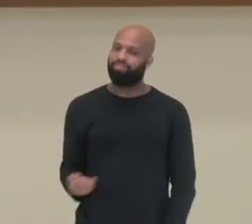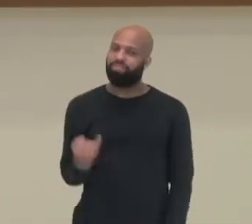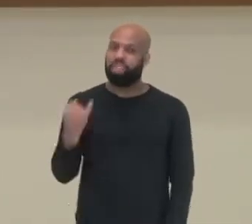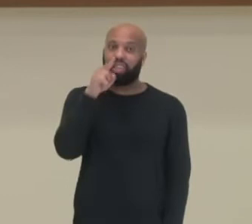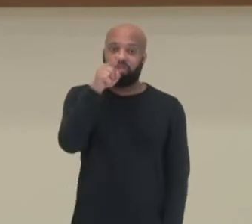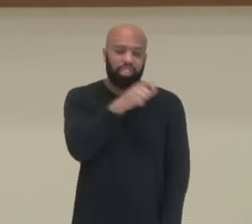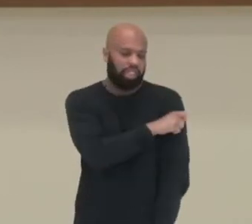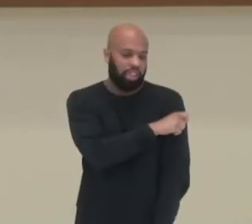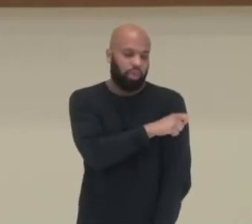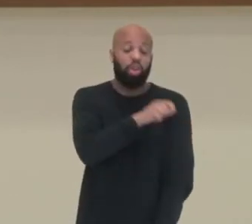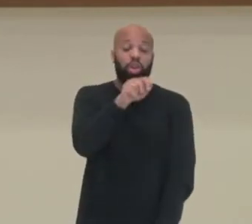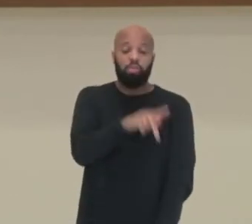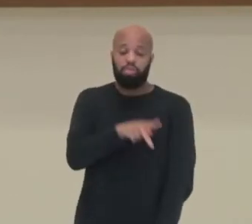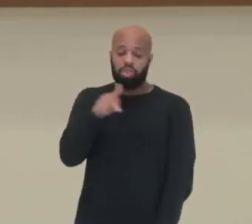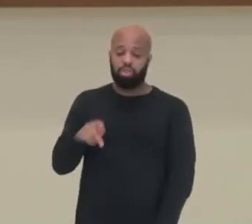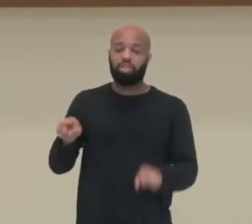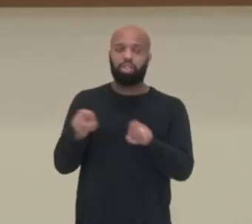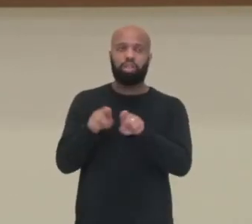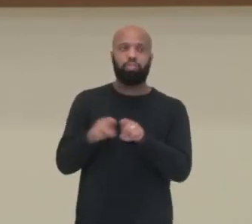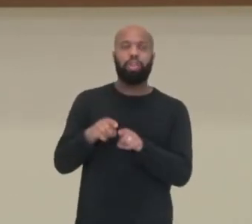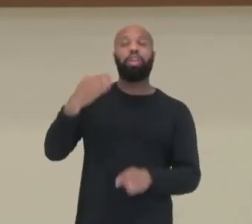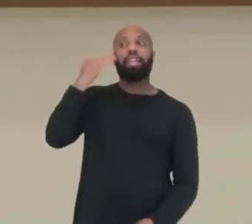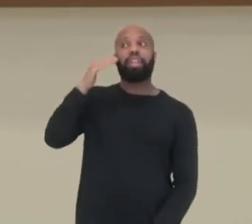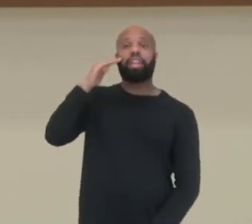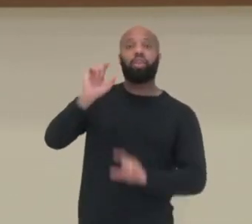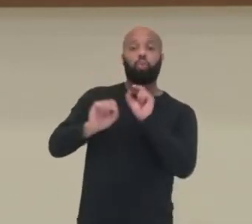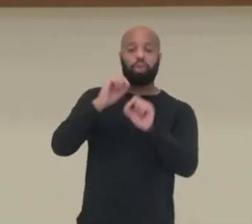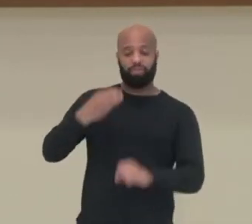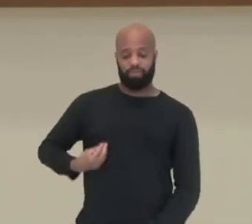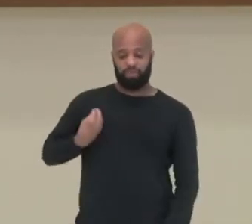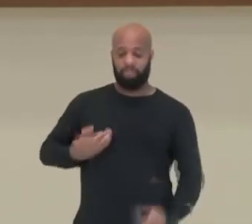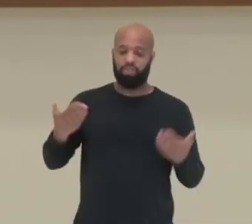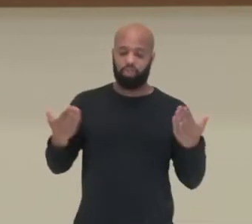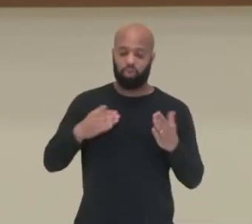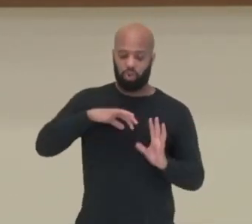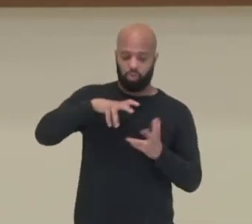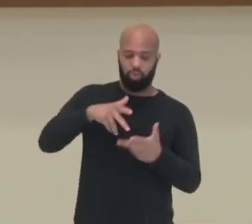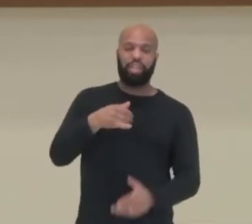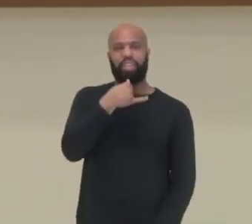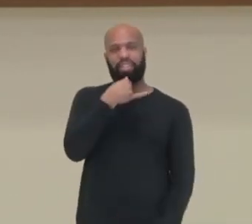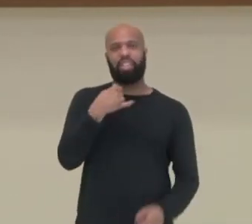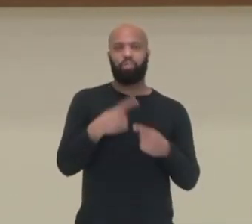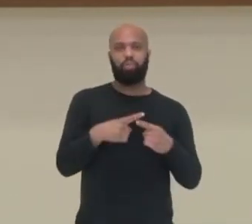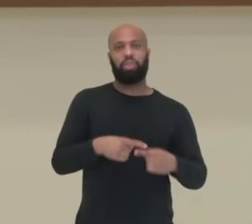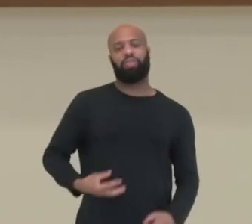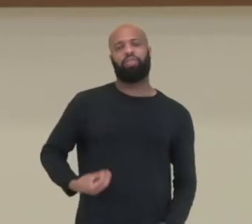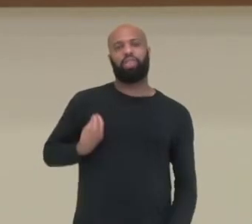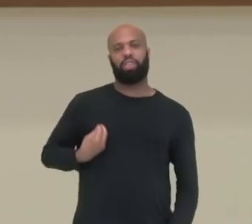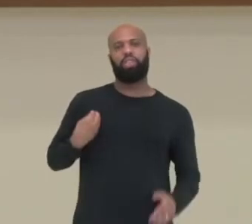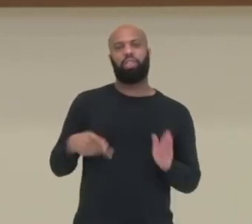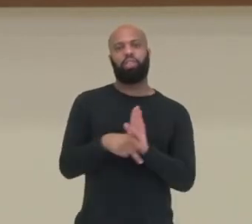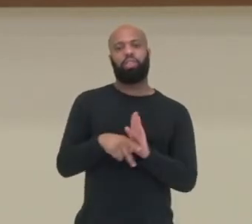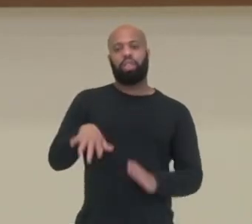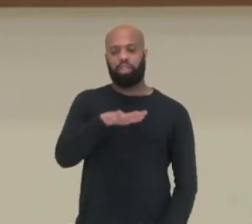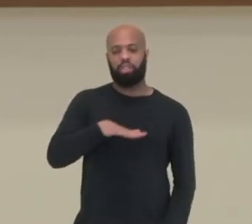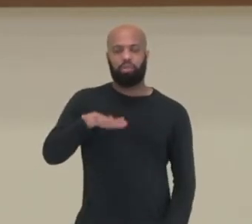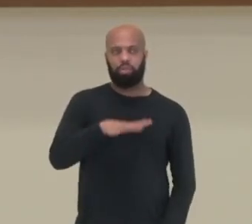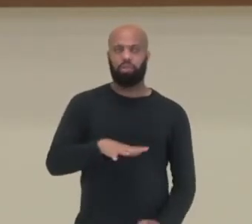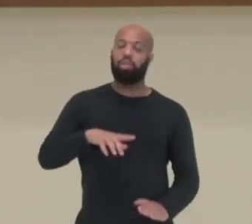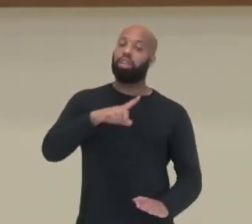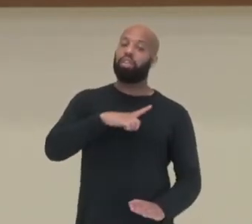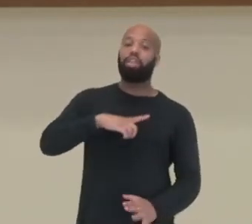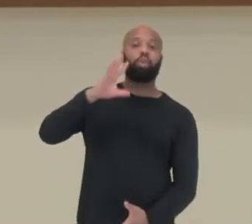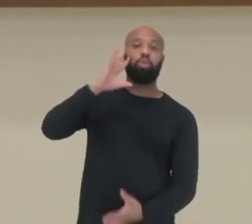professor, que a gente entenda que a gente vive nesse mundo, né? Infelizmente estamos nesse mundo, e a gente tem que entender que isso tudo vai